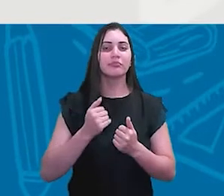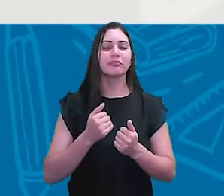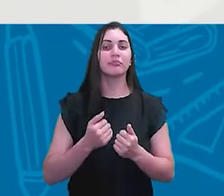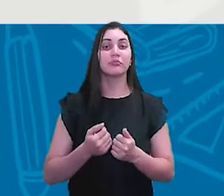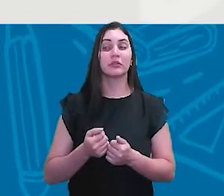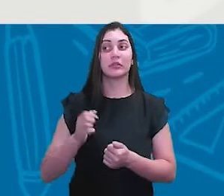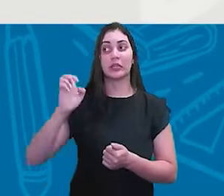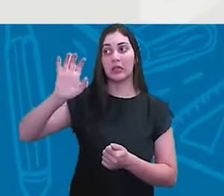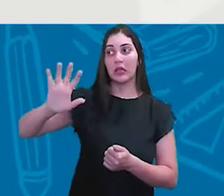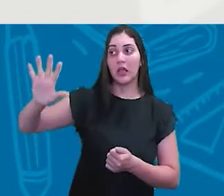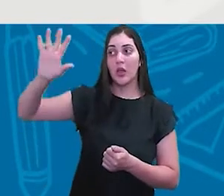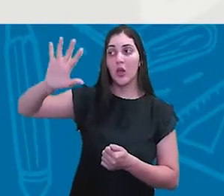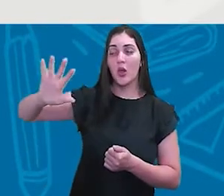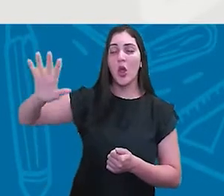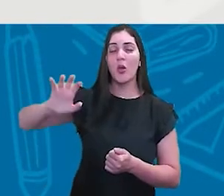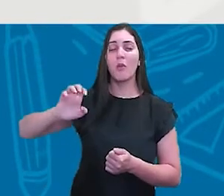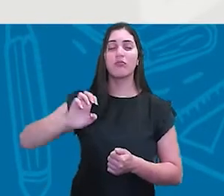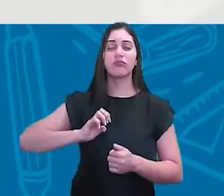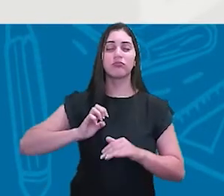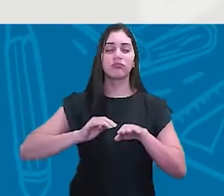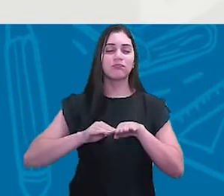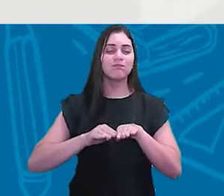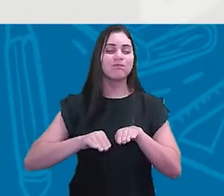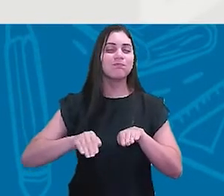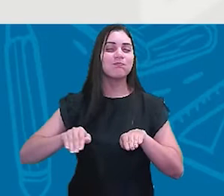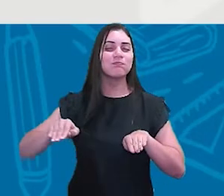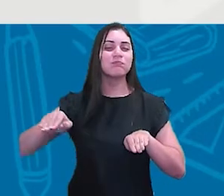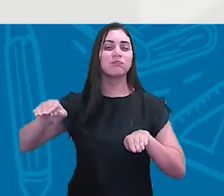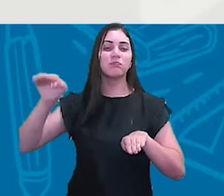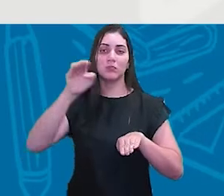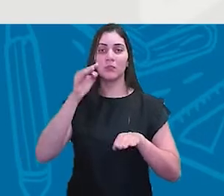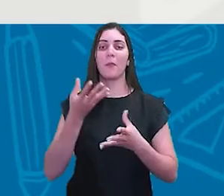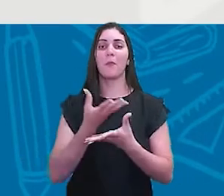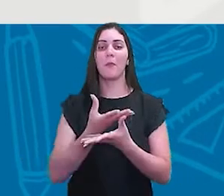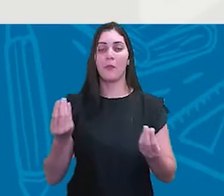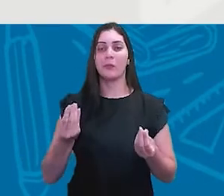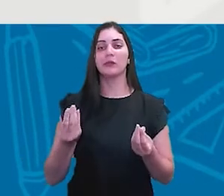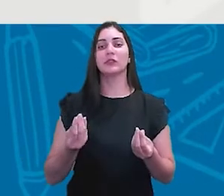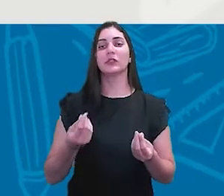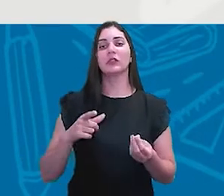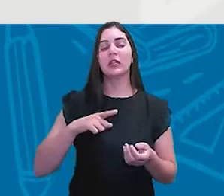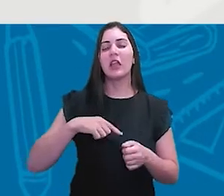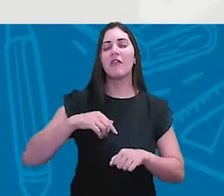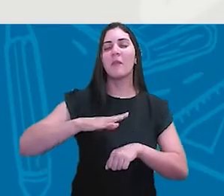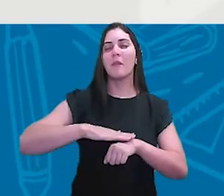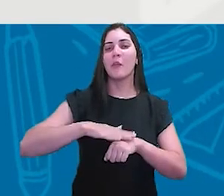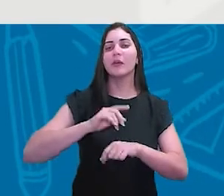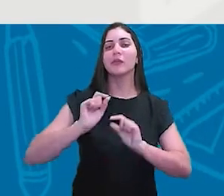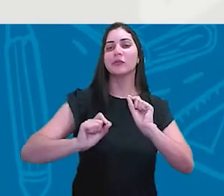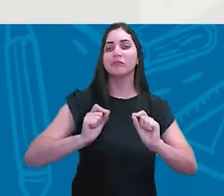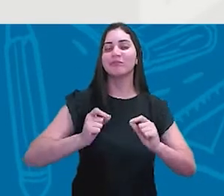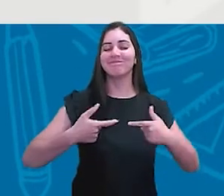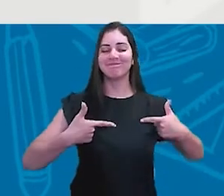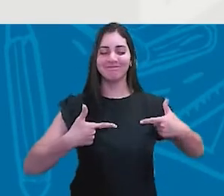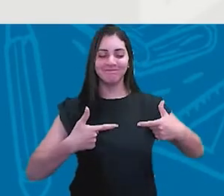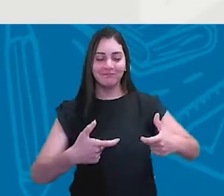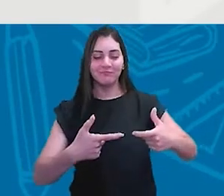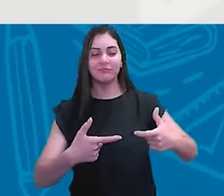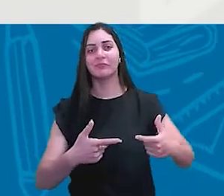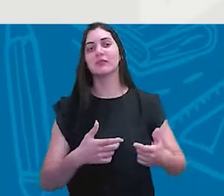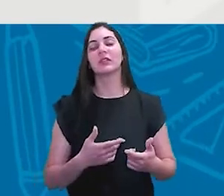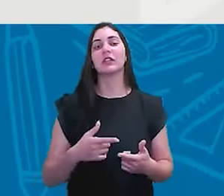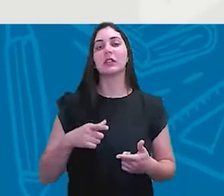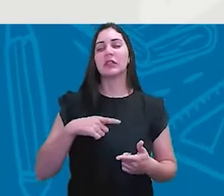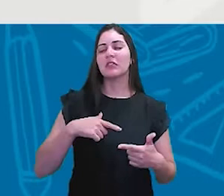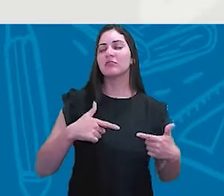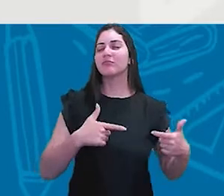a Europa foi enriquecendo bastante, né? Aí só que nos períodos entre guerras, entre